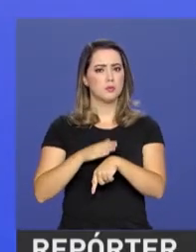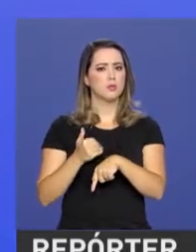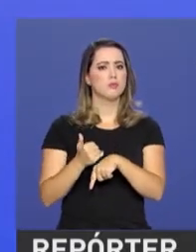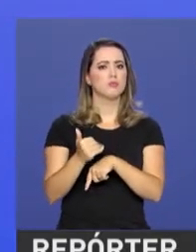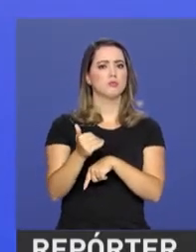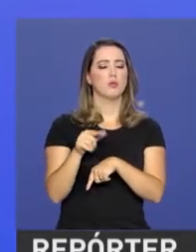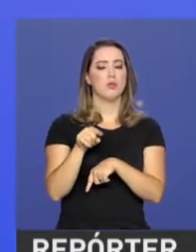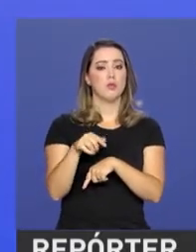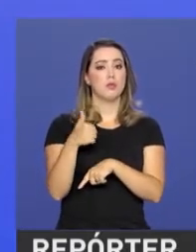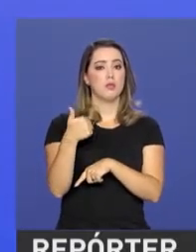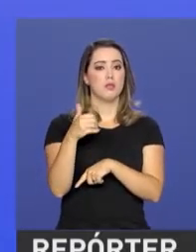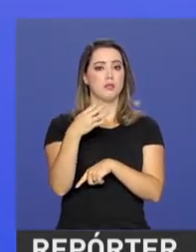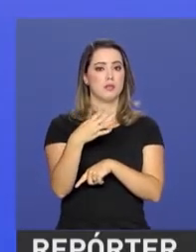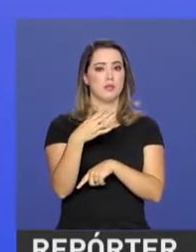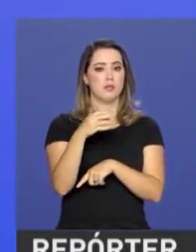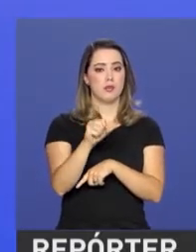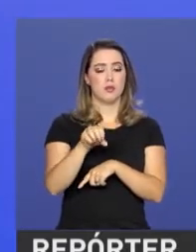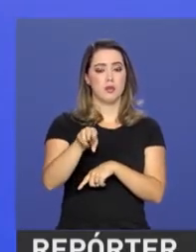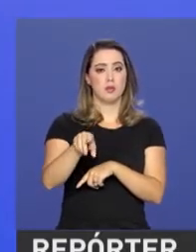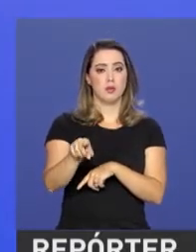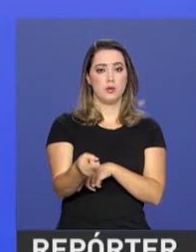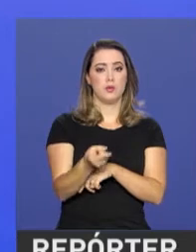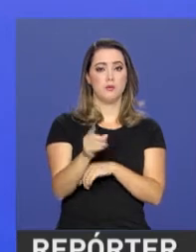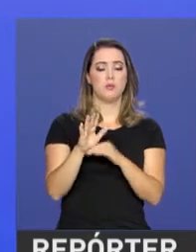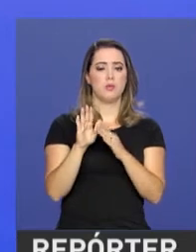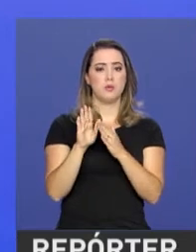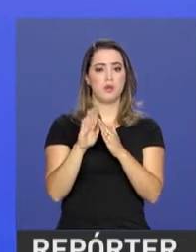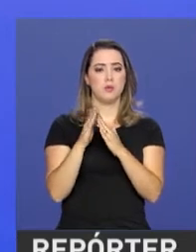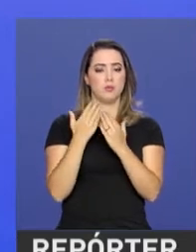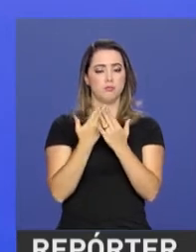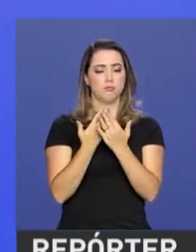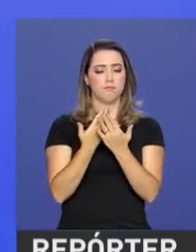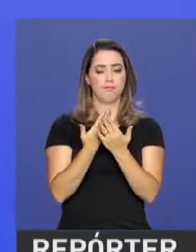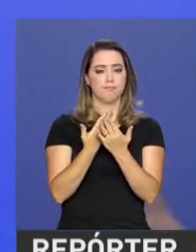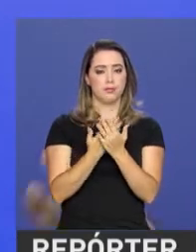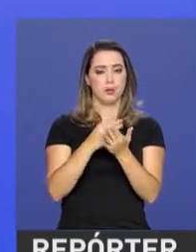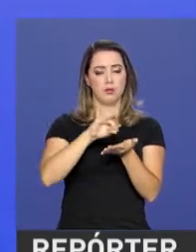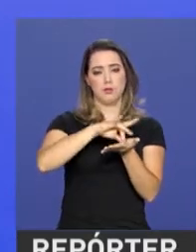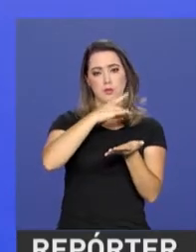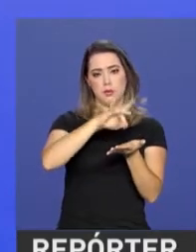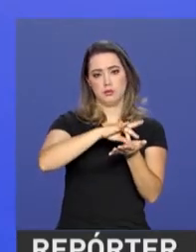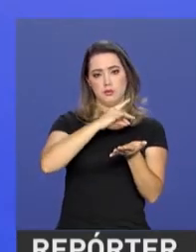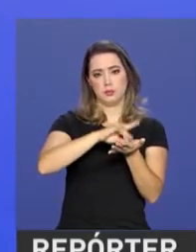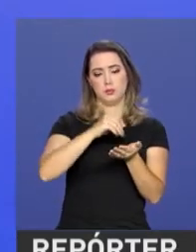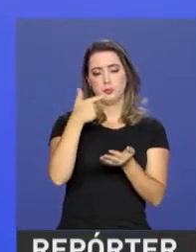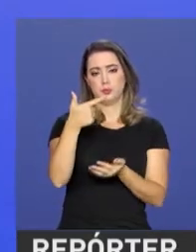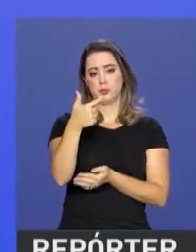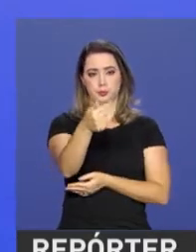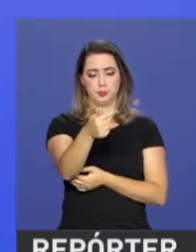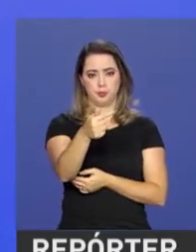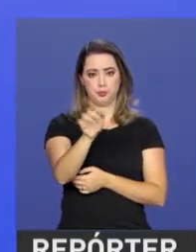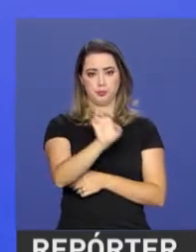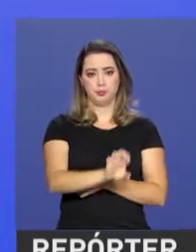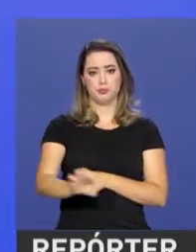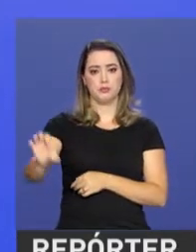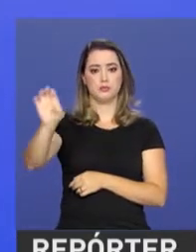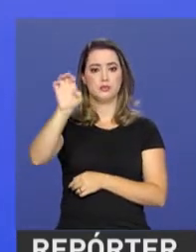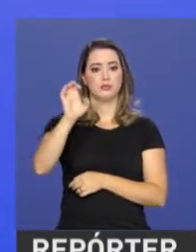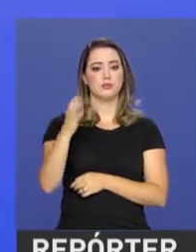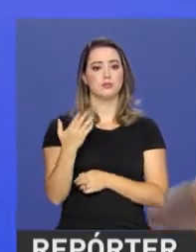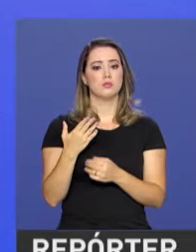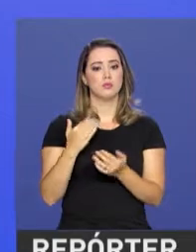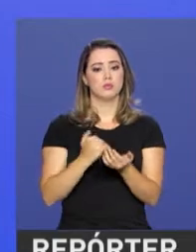148 mil matrículas em todo o país dos 27 estados a incluindo naturalmente o distrito